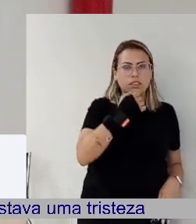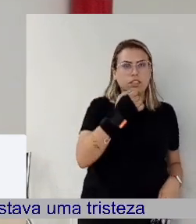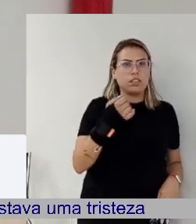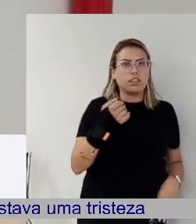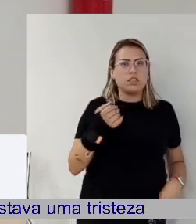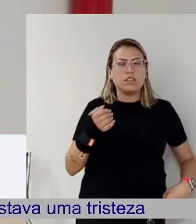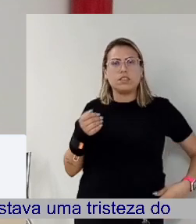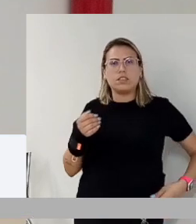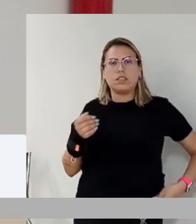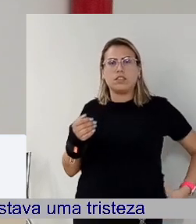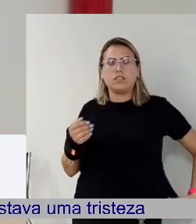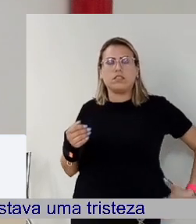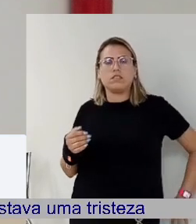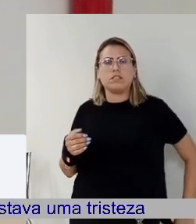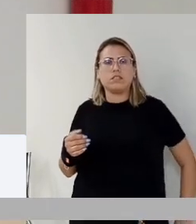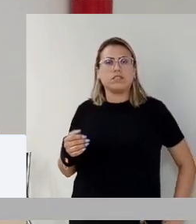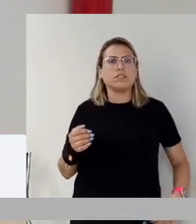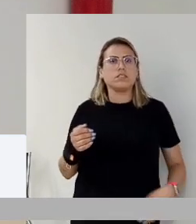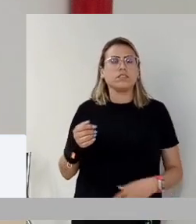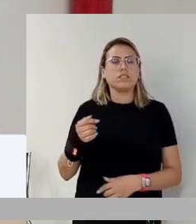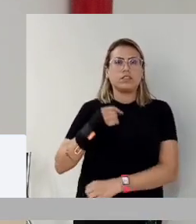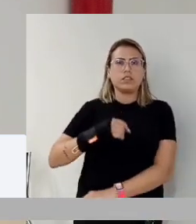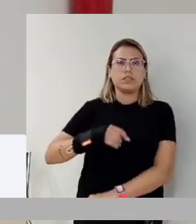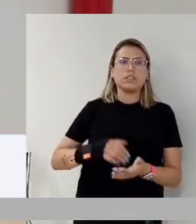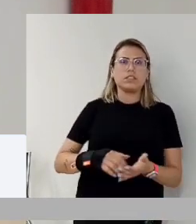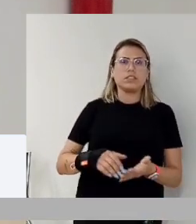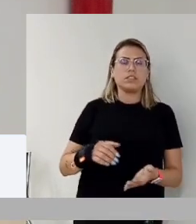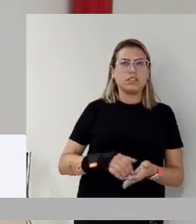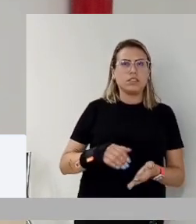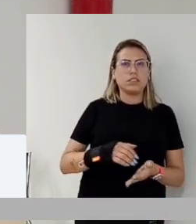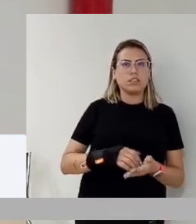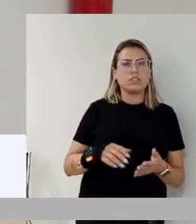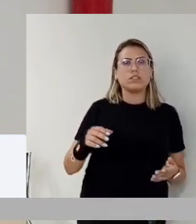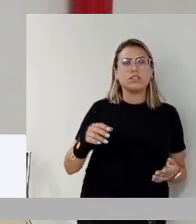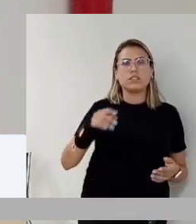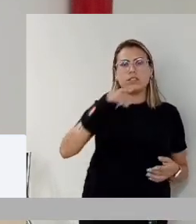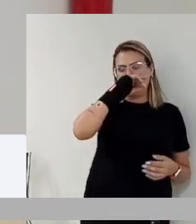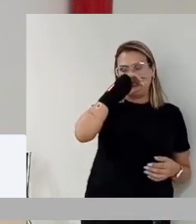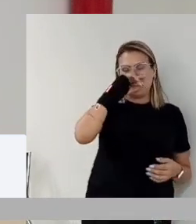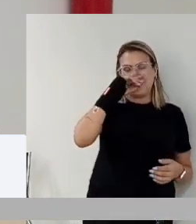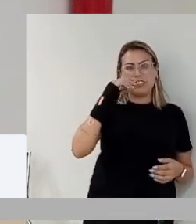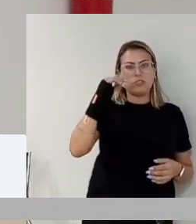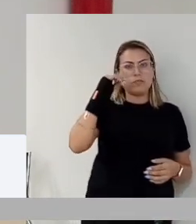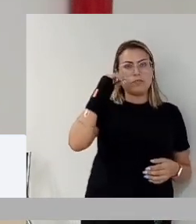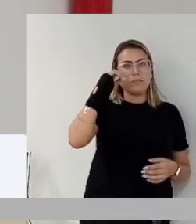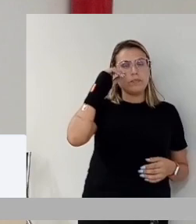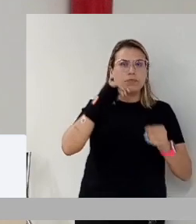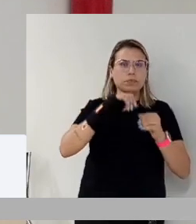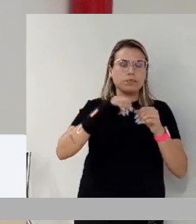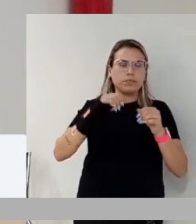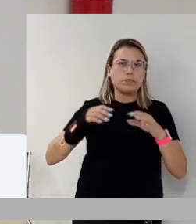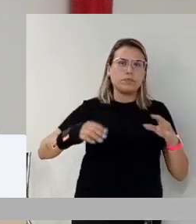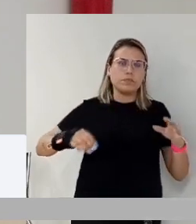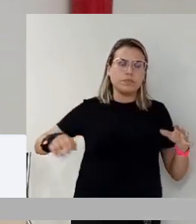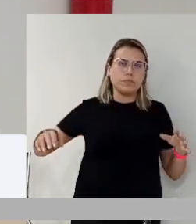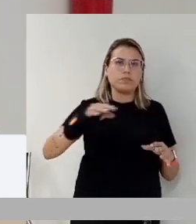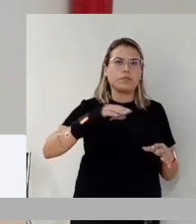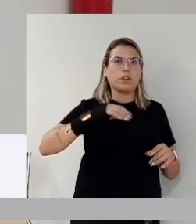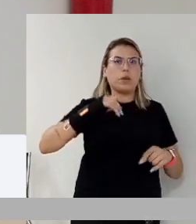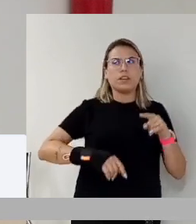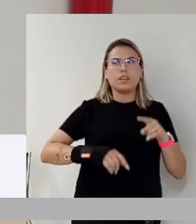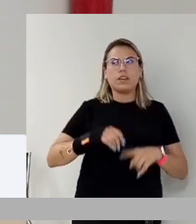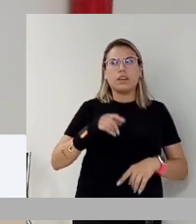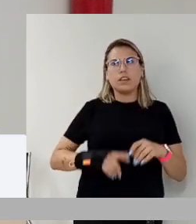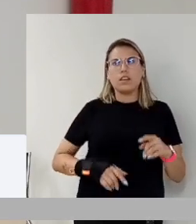horrível do mundo aquilo ali eu fui para cima do secretário otá e a gente conseguiu e fazer o paliativo foi jogado aquele material